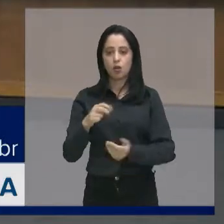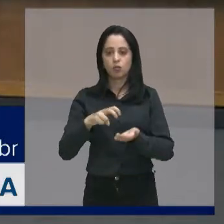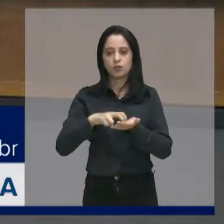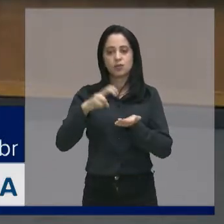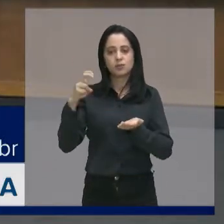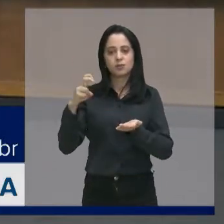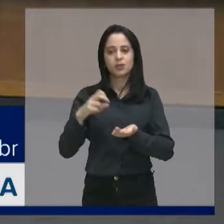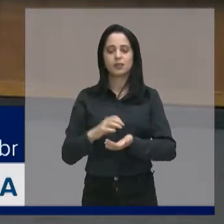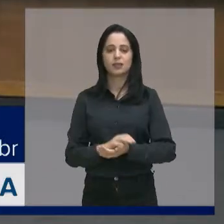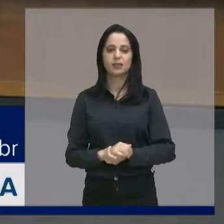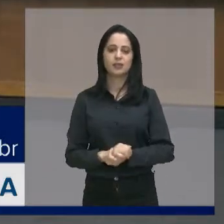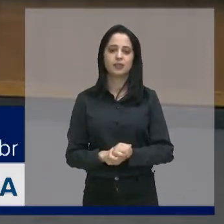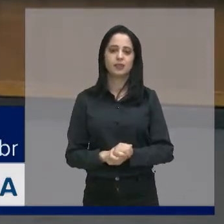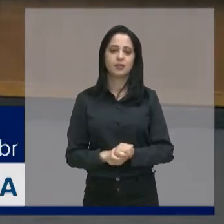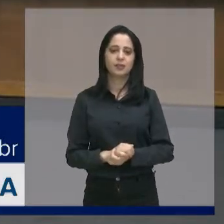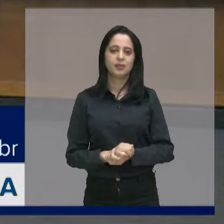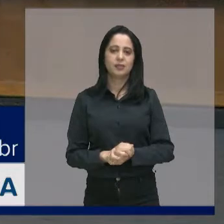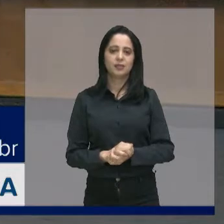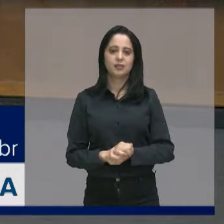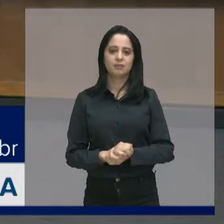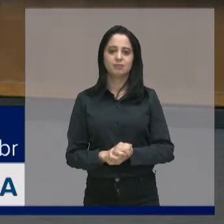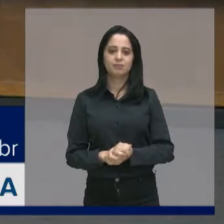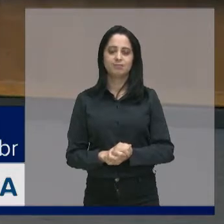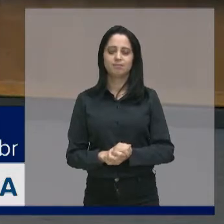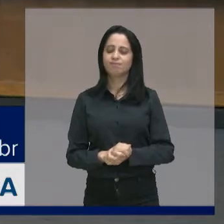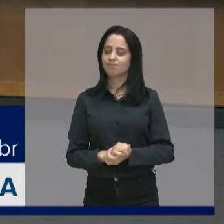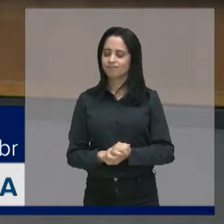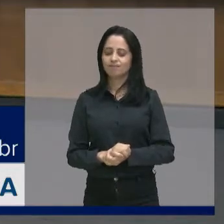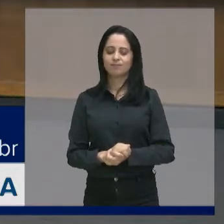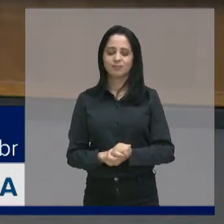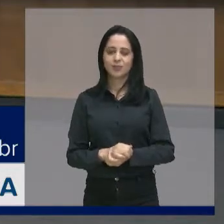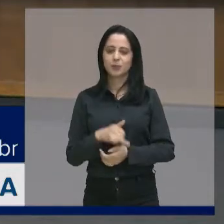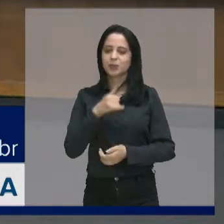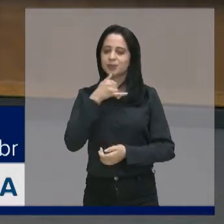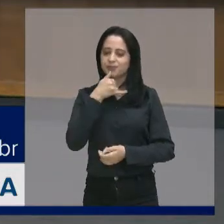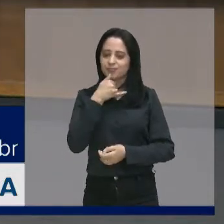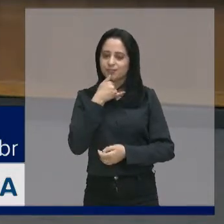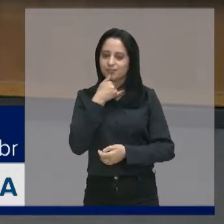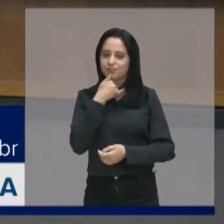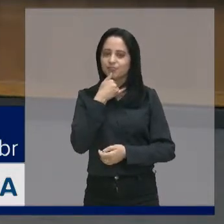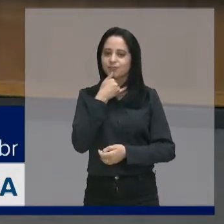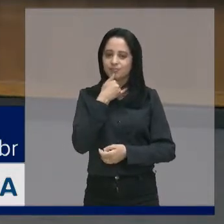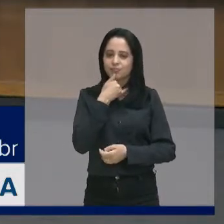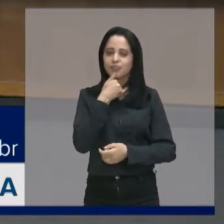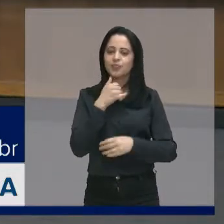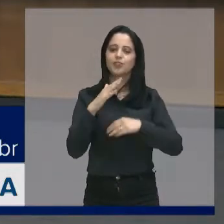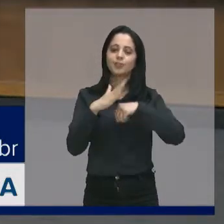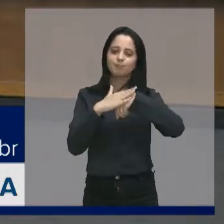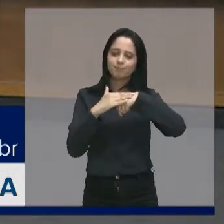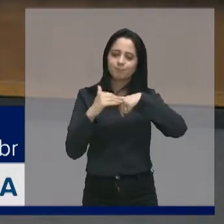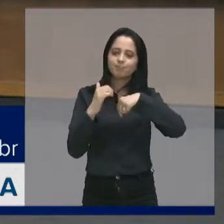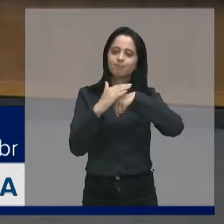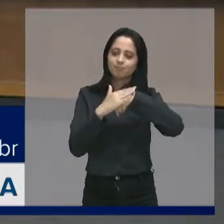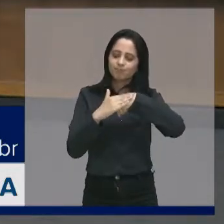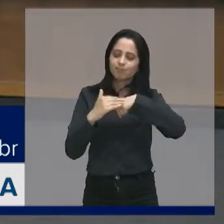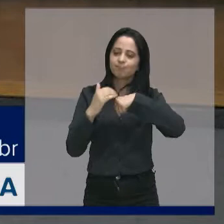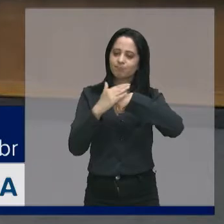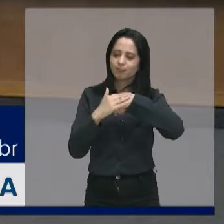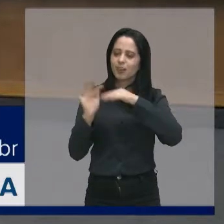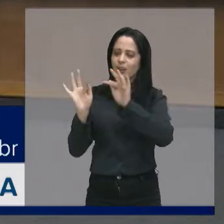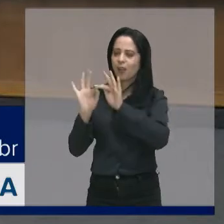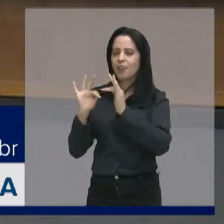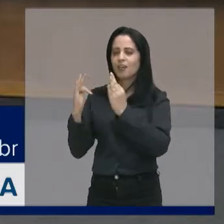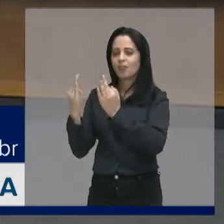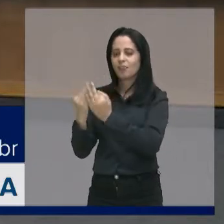Quero deixar aqui as nossas condolências, a nossa solidariedade ao